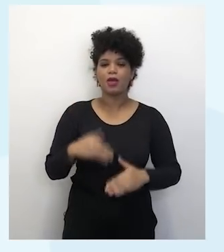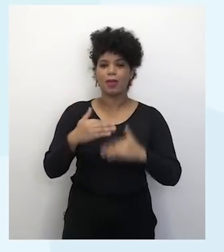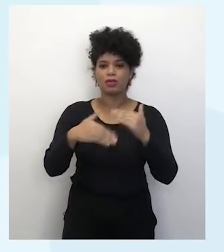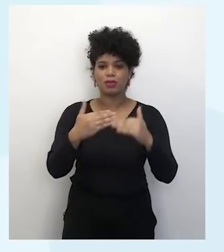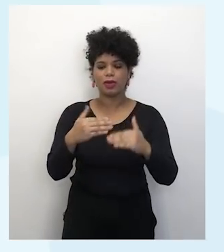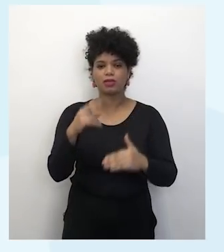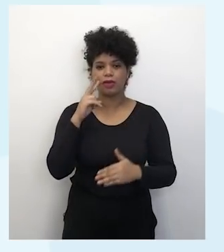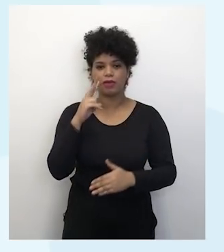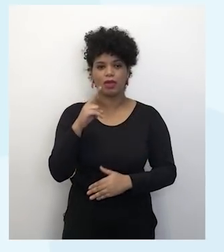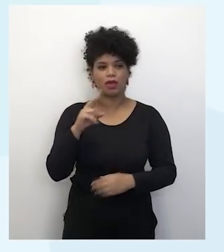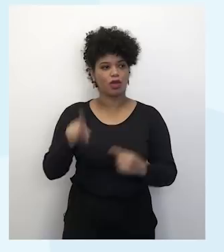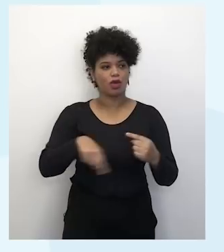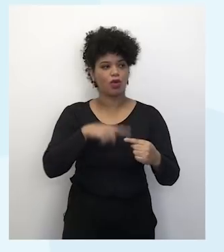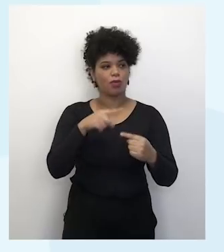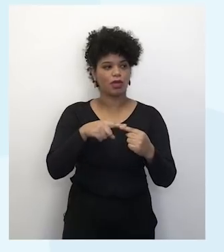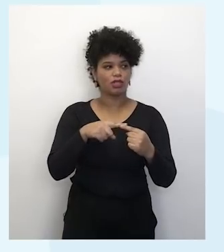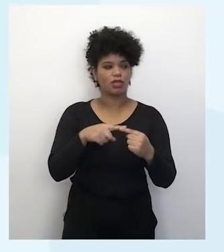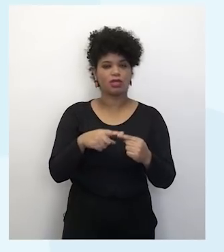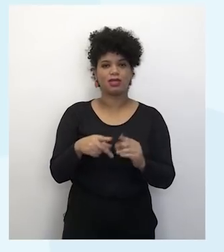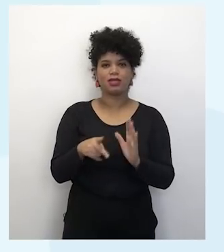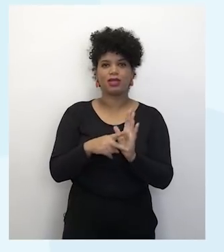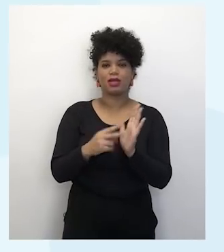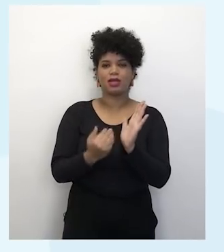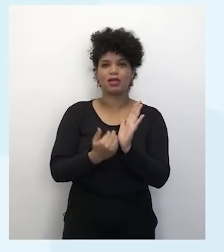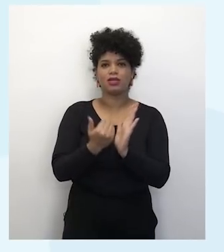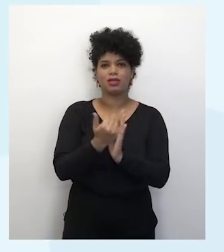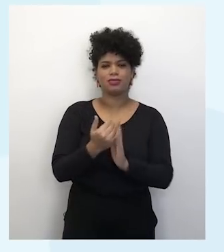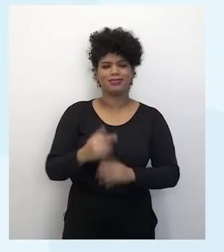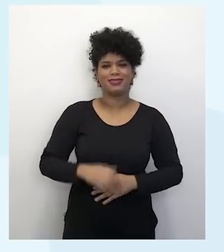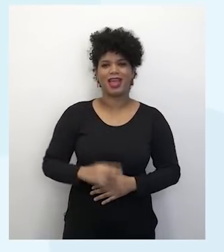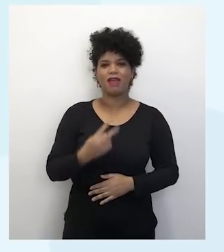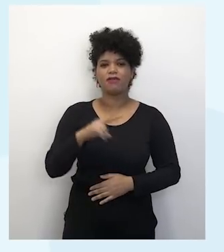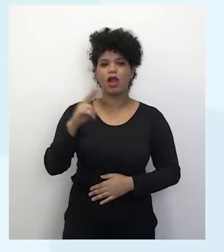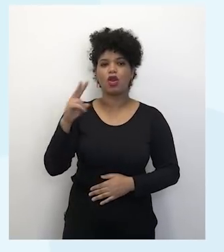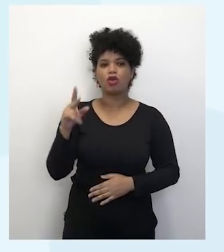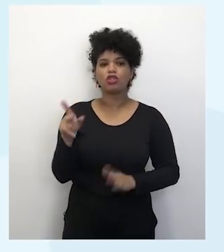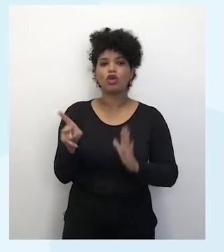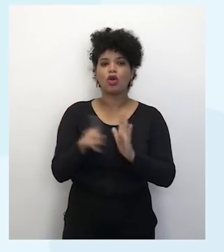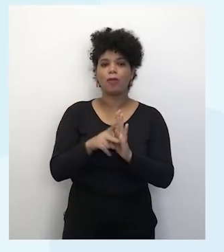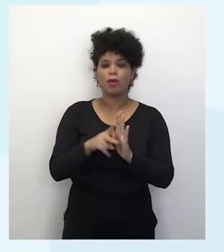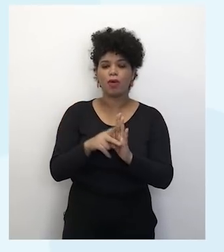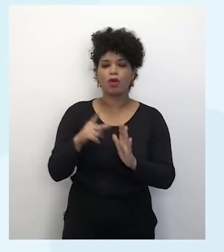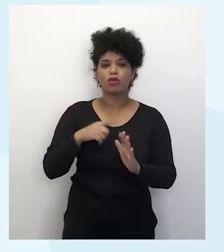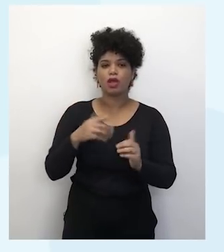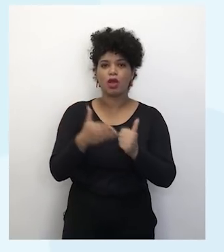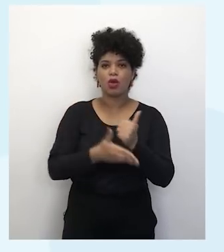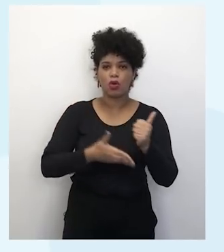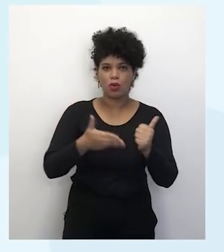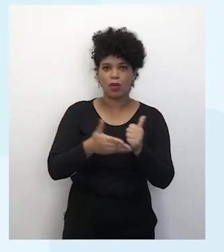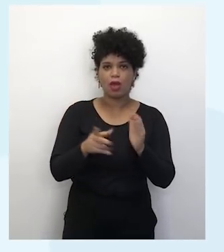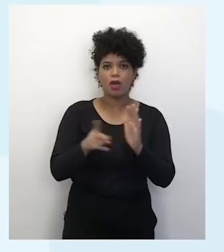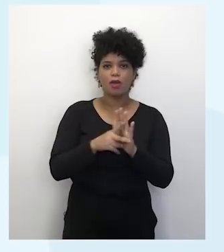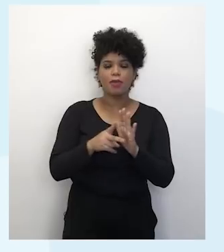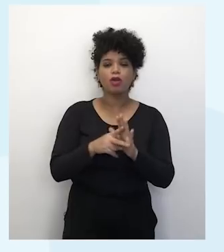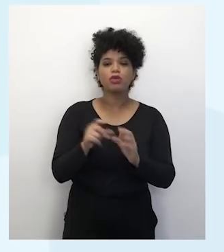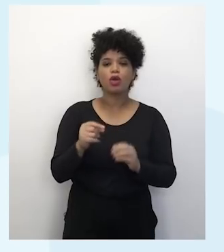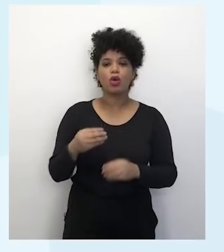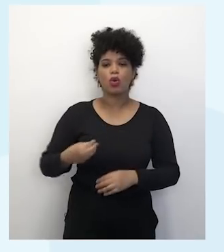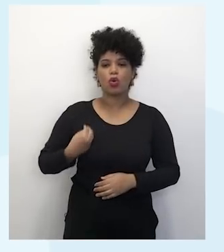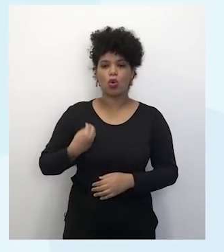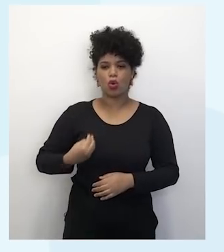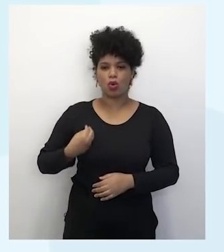aula? A gente vai falar sobre os valores que constituem a base de uma